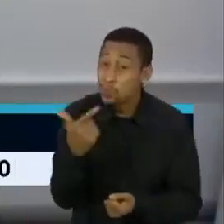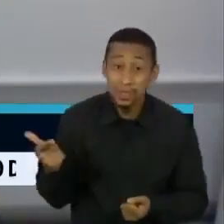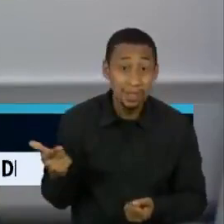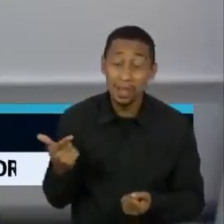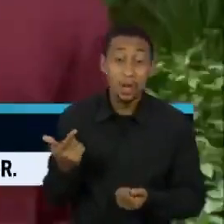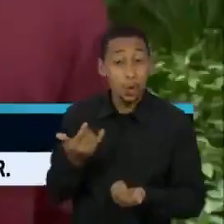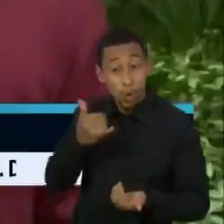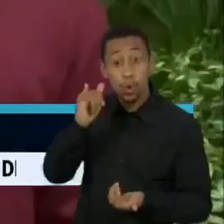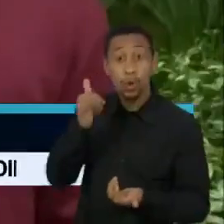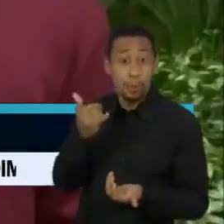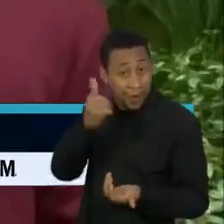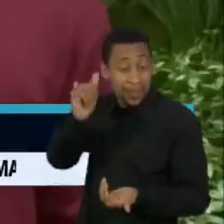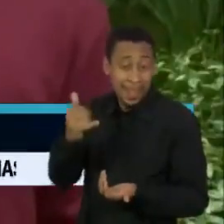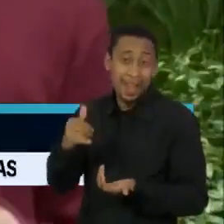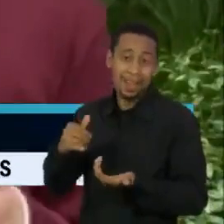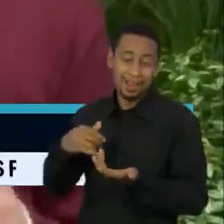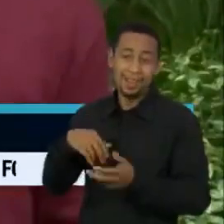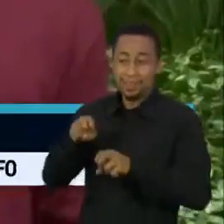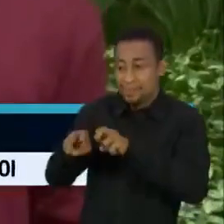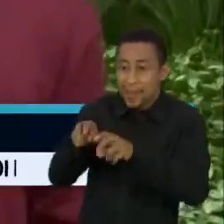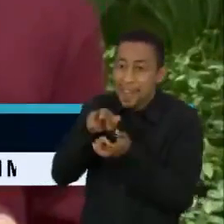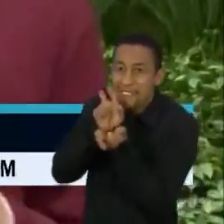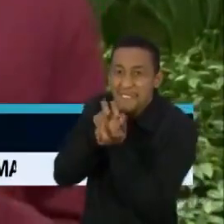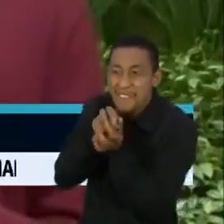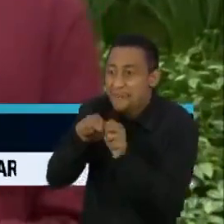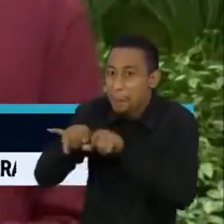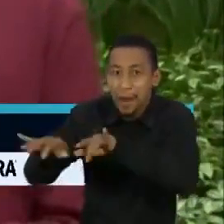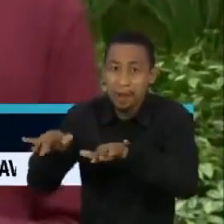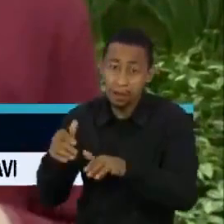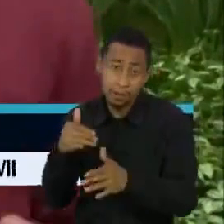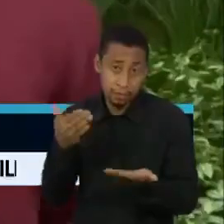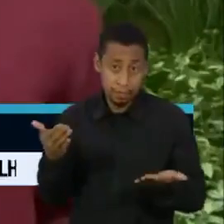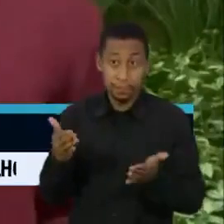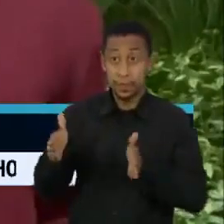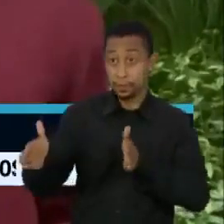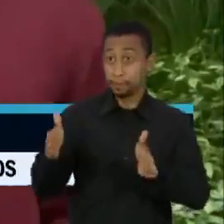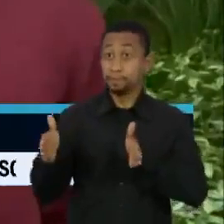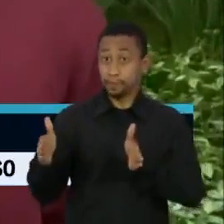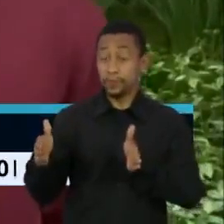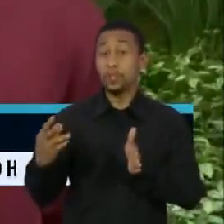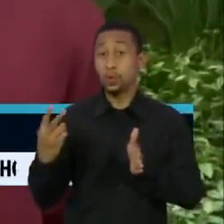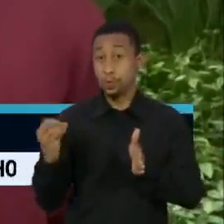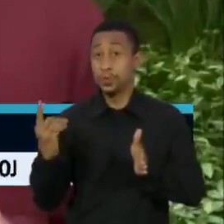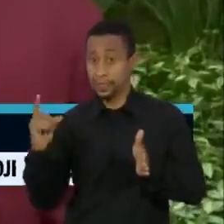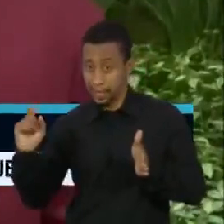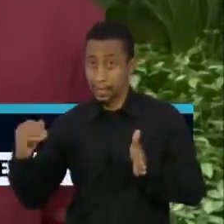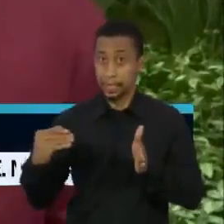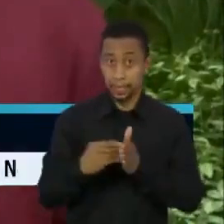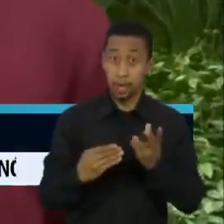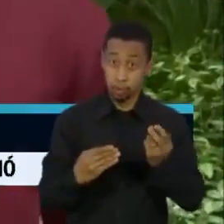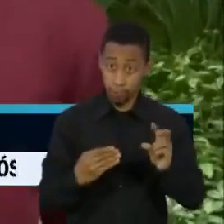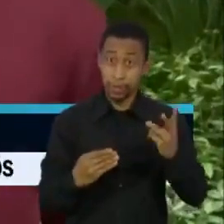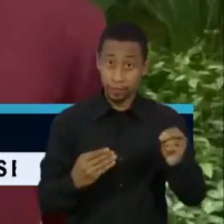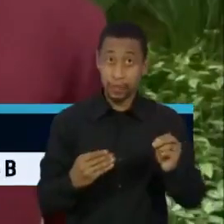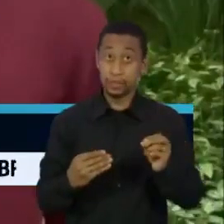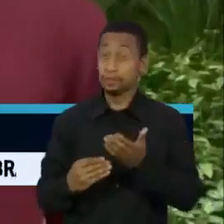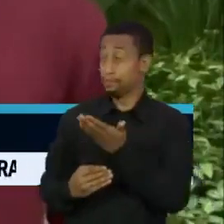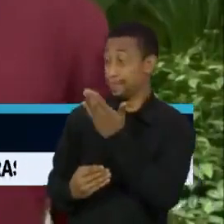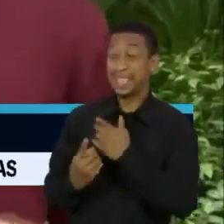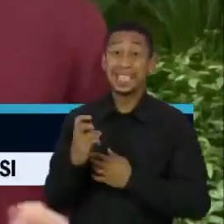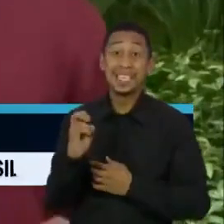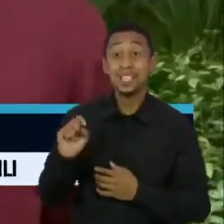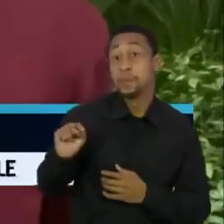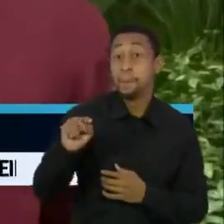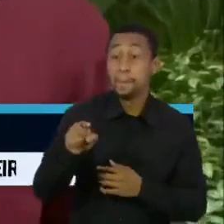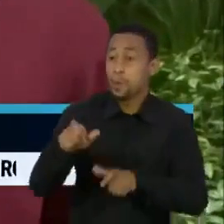prevenir hantavírus. Segundo o Ministério da Saúde, entre 2010 e 2020 foram registradas 15 mil notificações, com